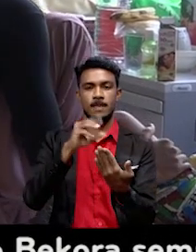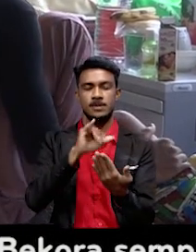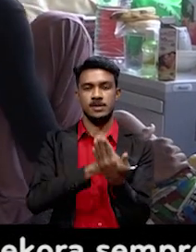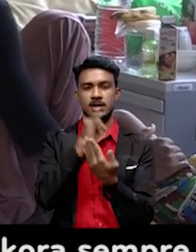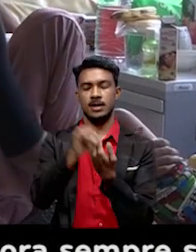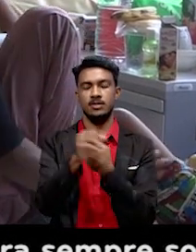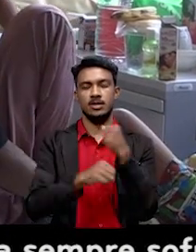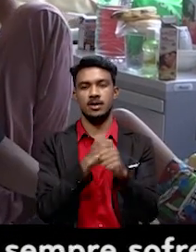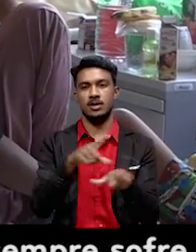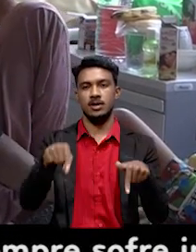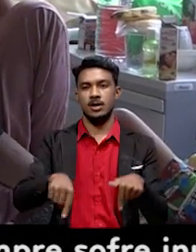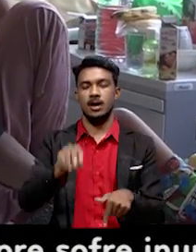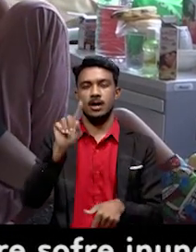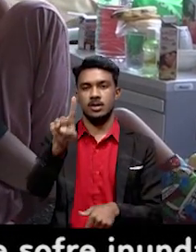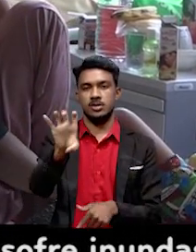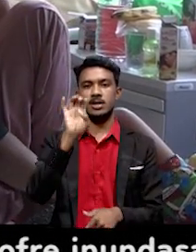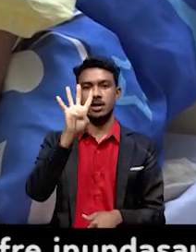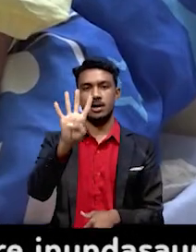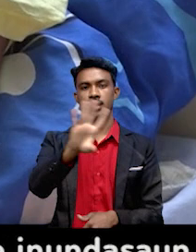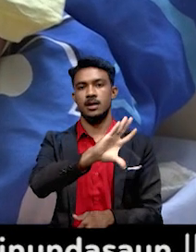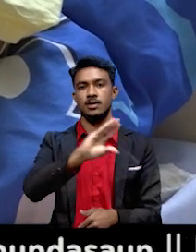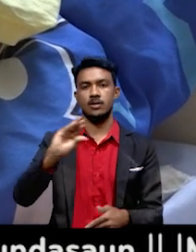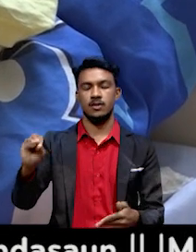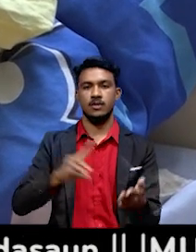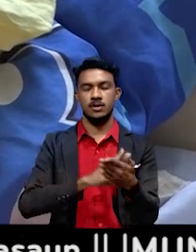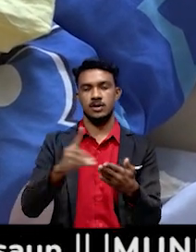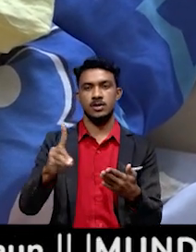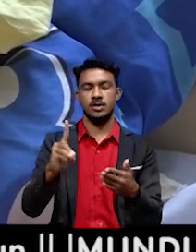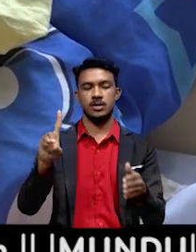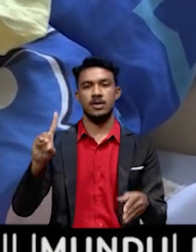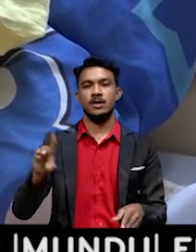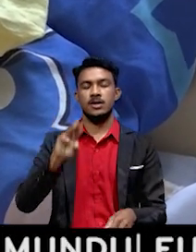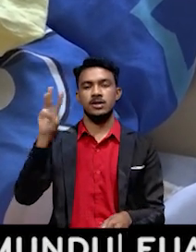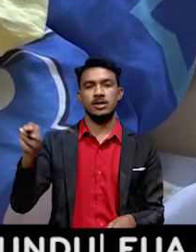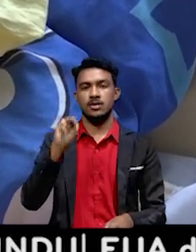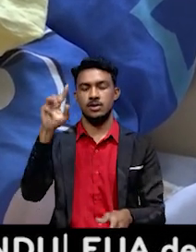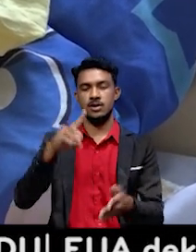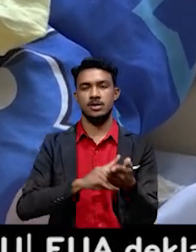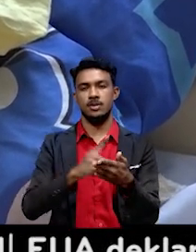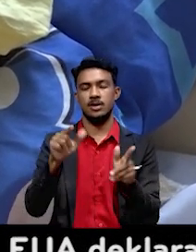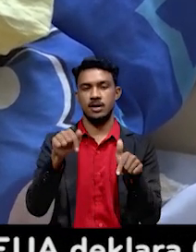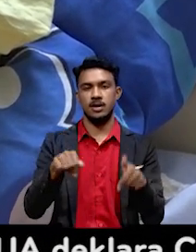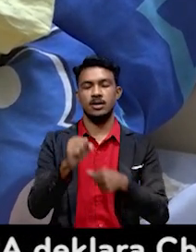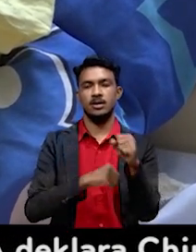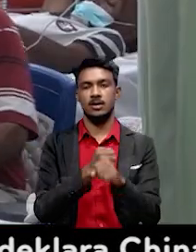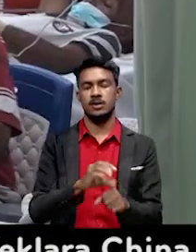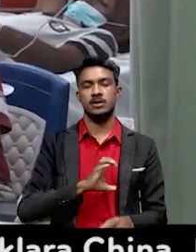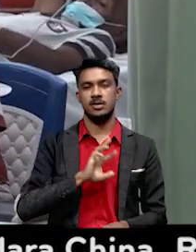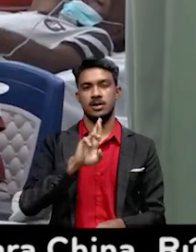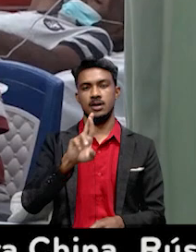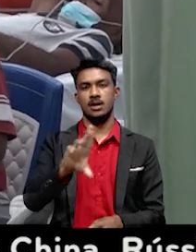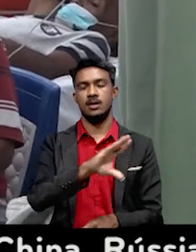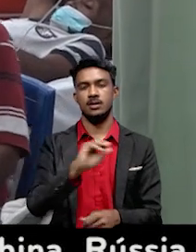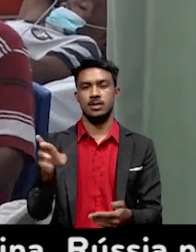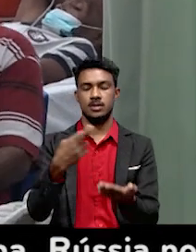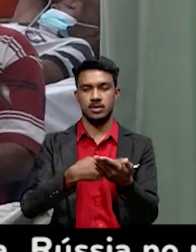ida hat. To o segunda semana fulan janeiro tinan ne, posto administrativo Dom Aleixo. Relata caso hat nulu resin